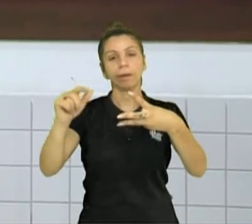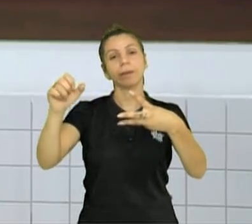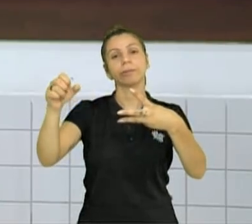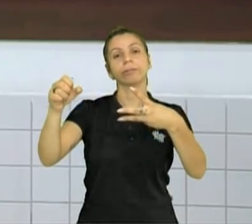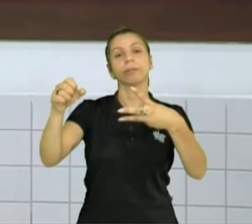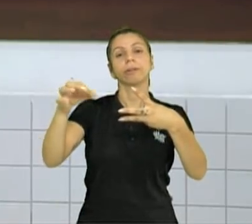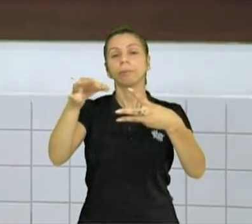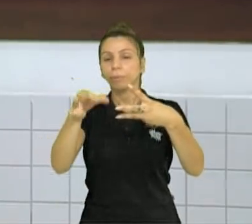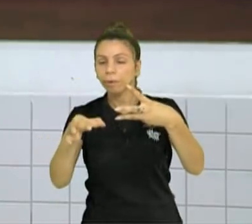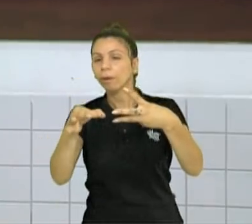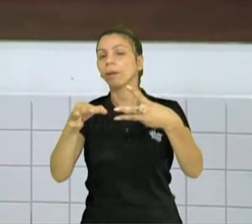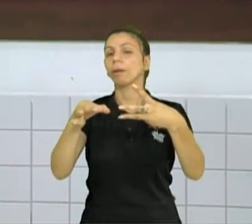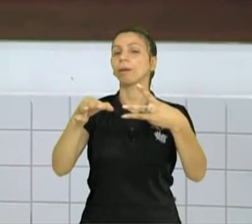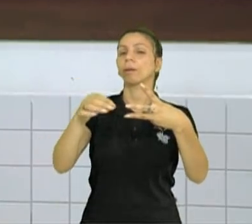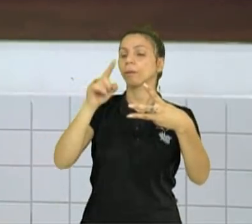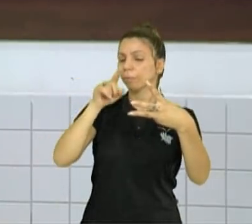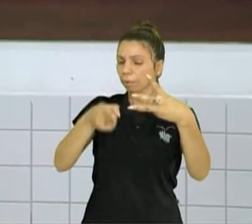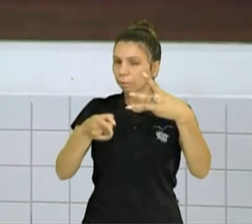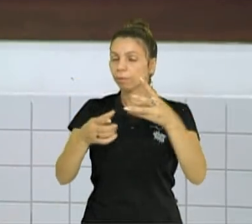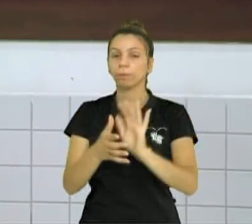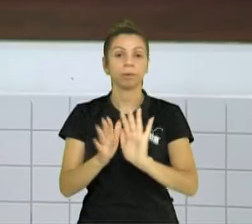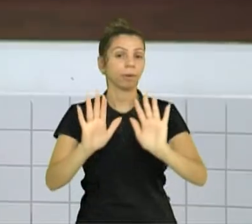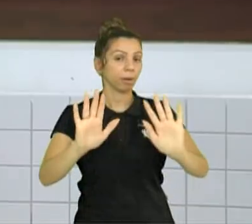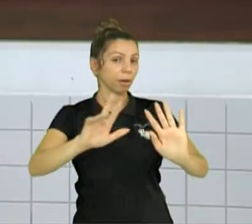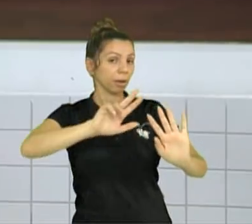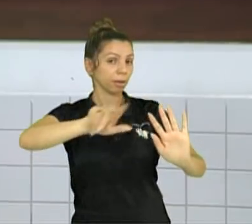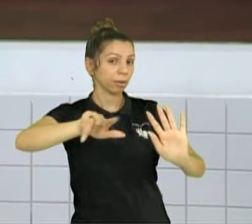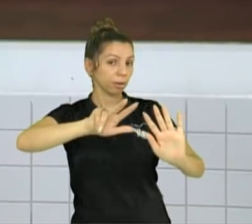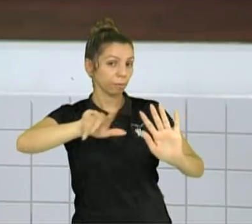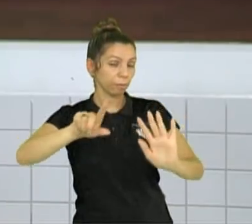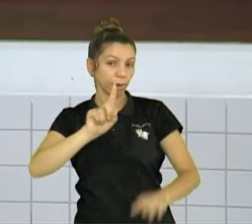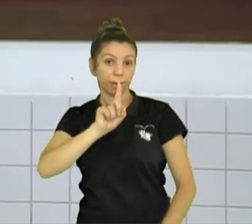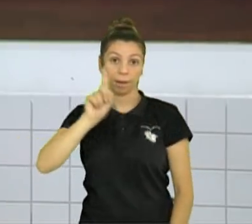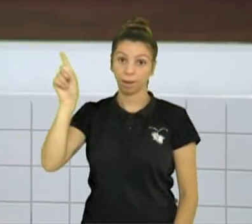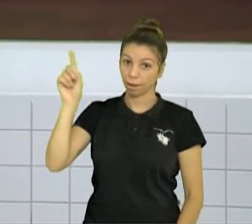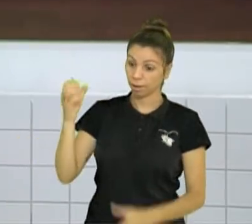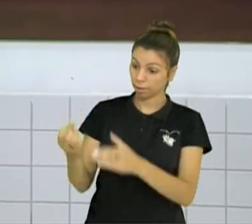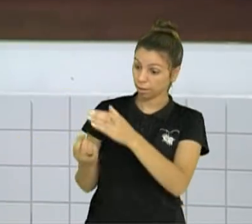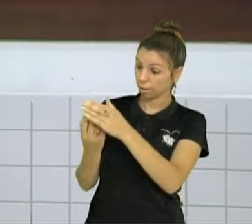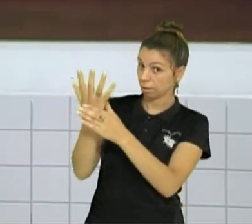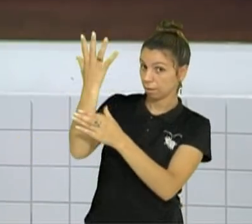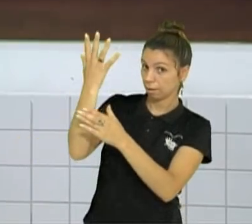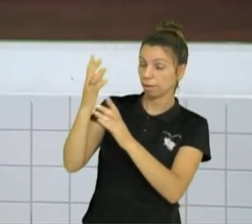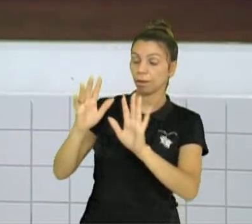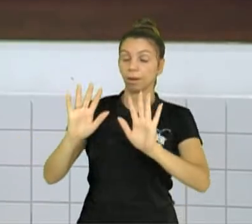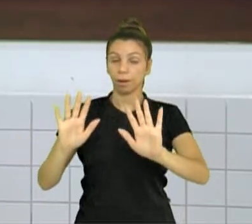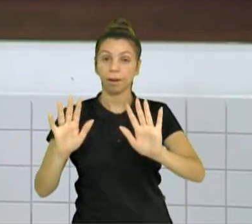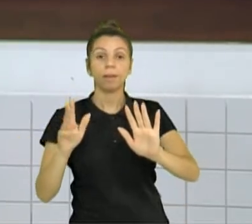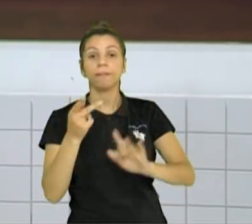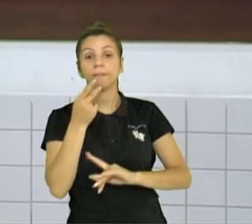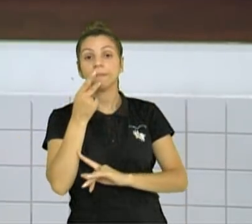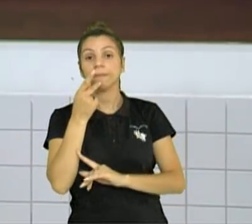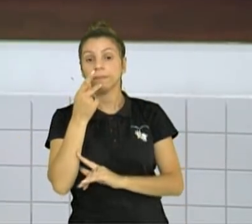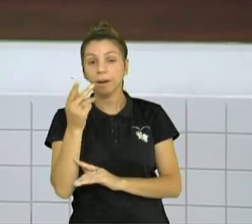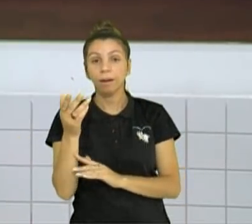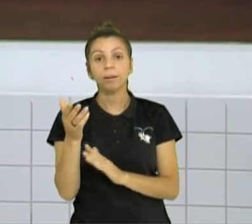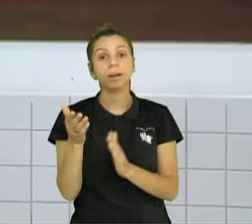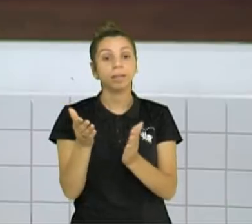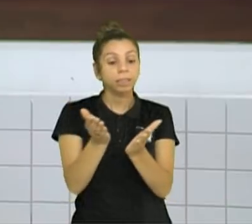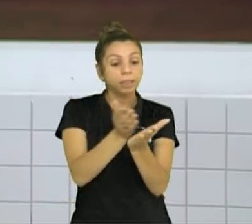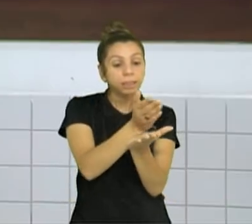comigo, eu vou explicar um pouco mais, não foi o Montesquieu quem inventou. Ele fala de dividir os poderes do